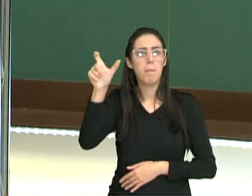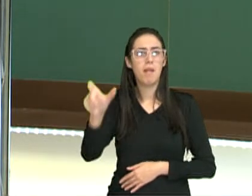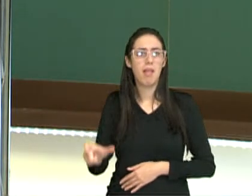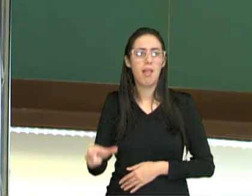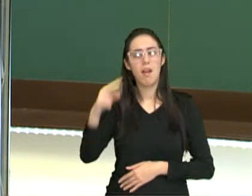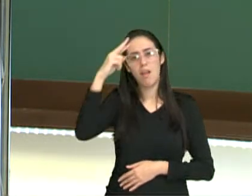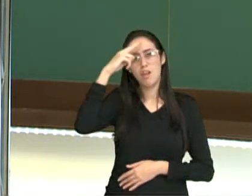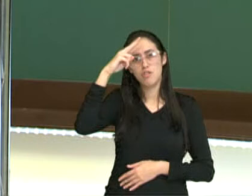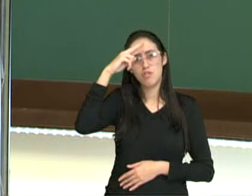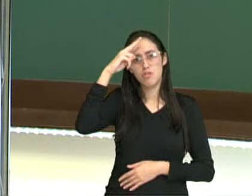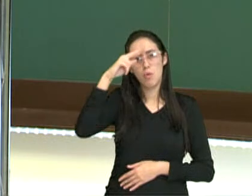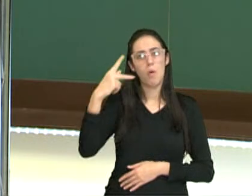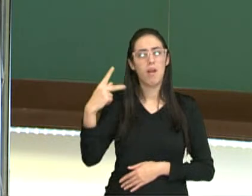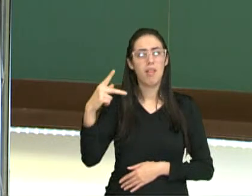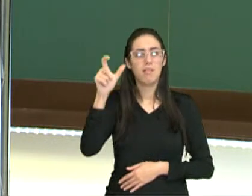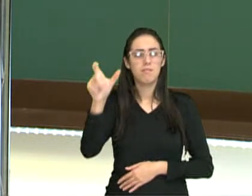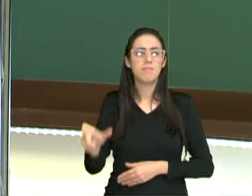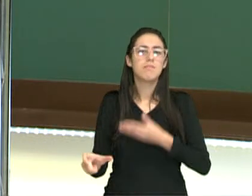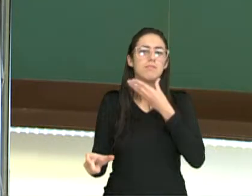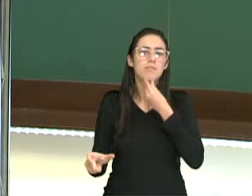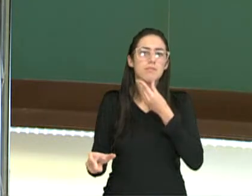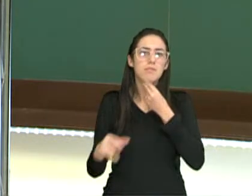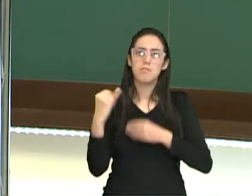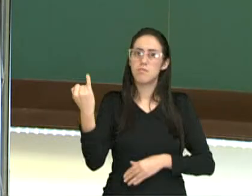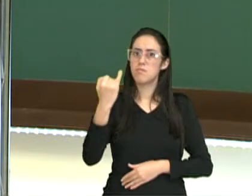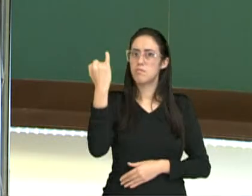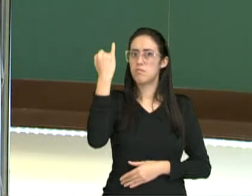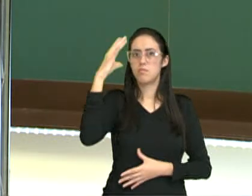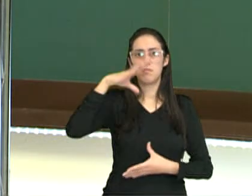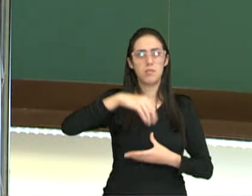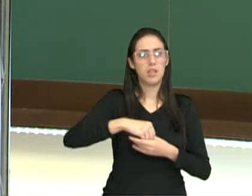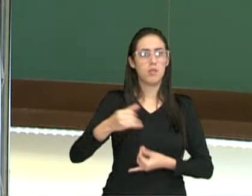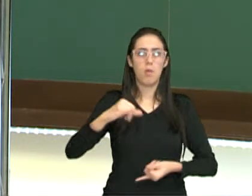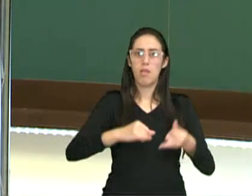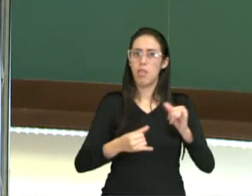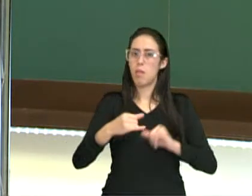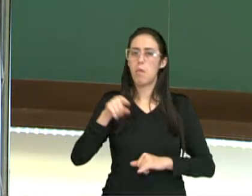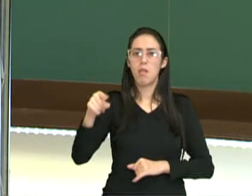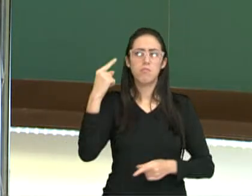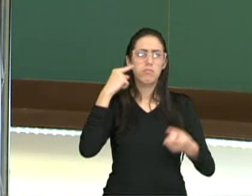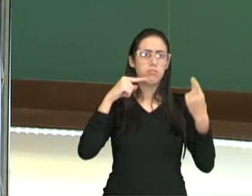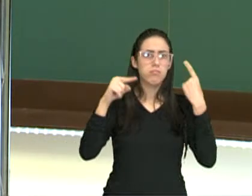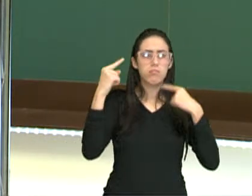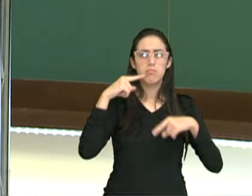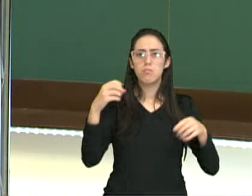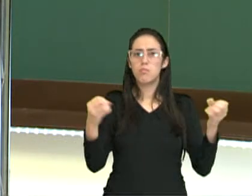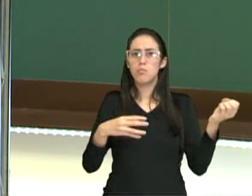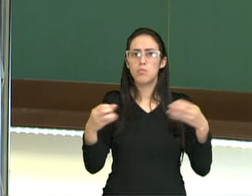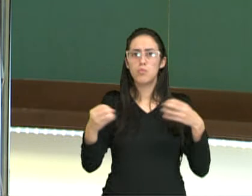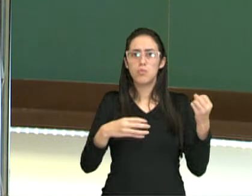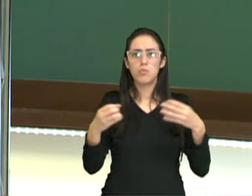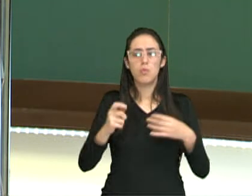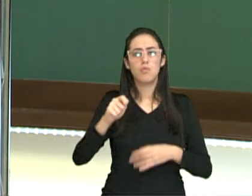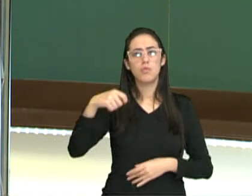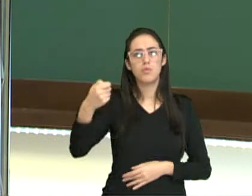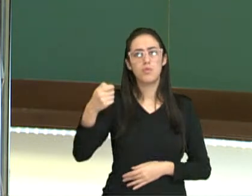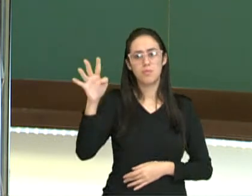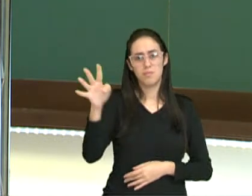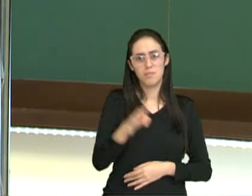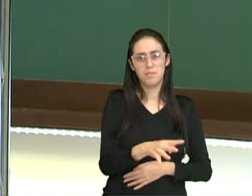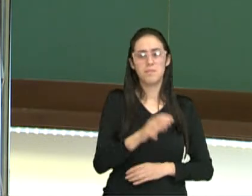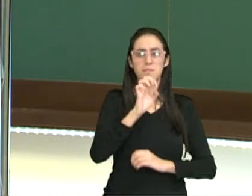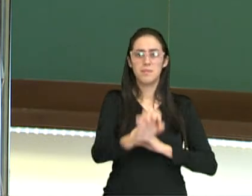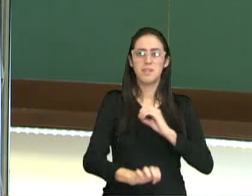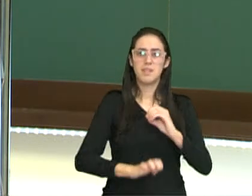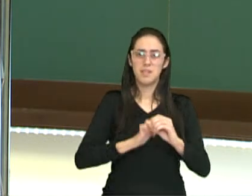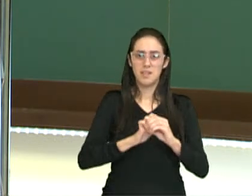sobre a história aí do Linus Pauling, que é um personagem muito importante para a química, que desvendou aí para a gente a distribuição dos elétrons